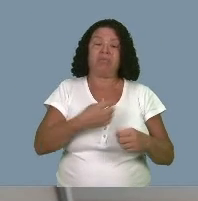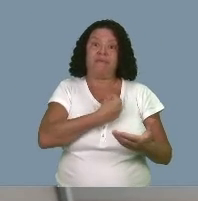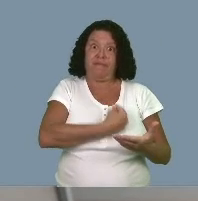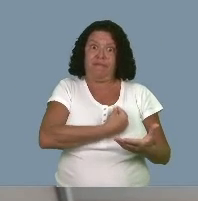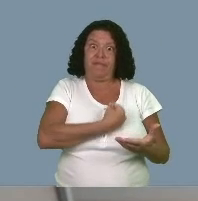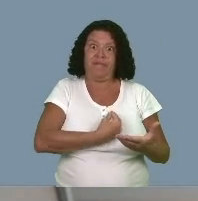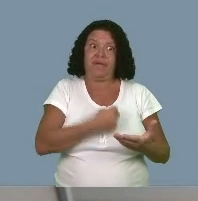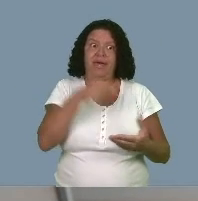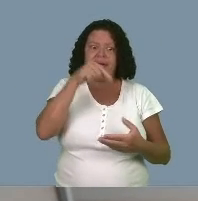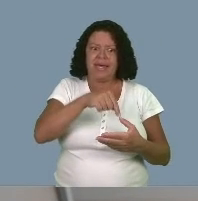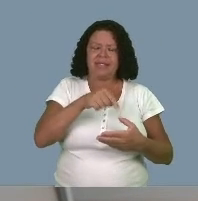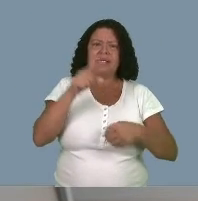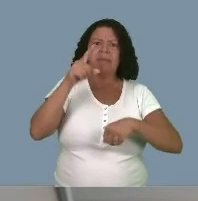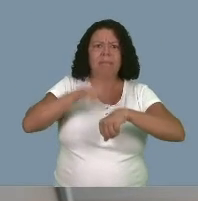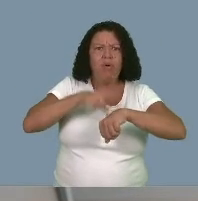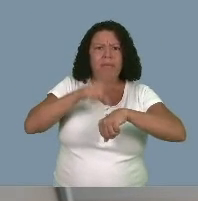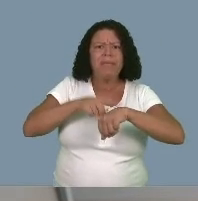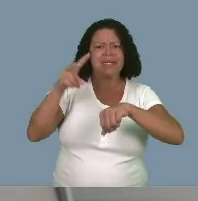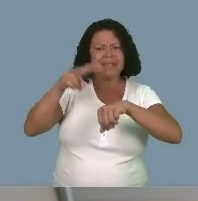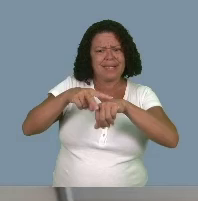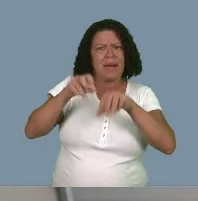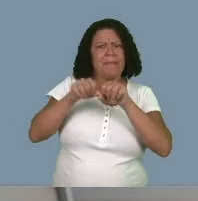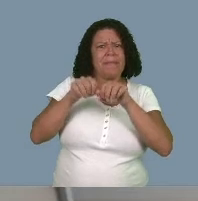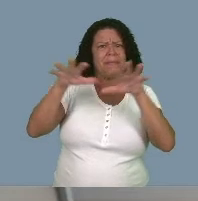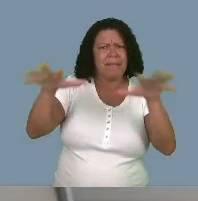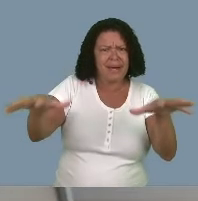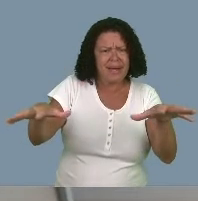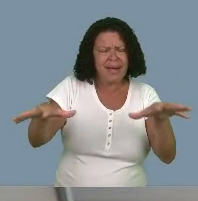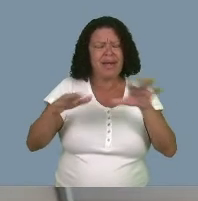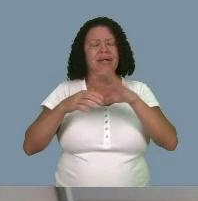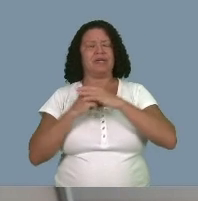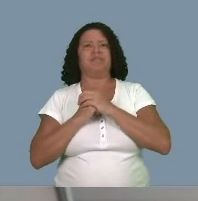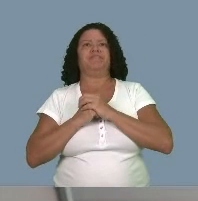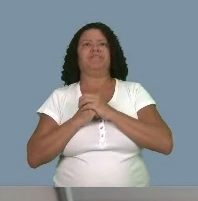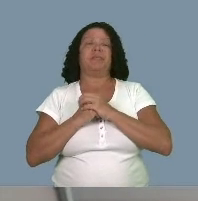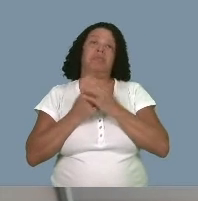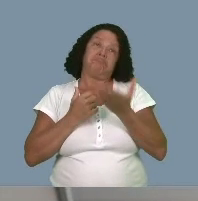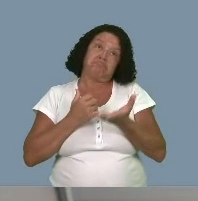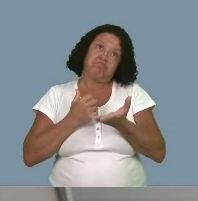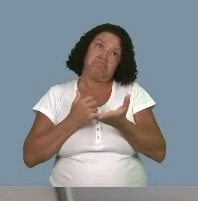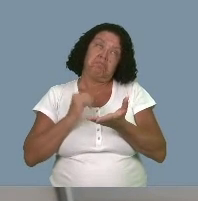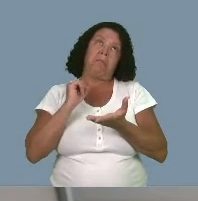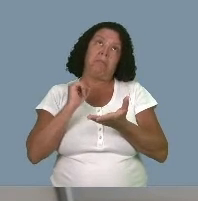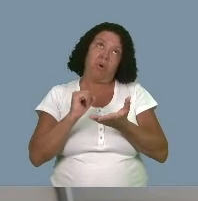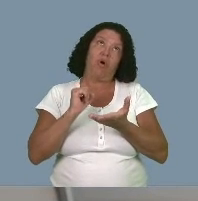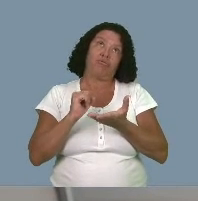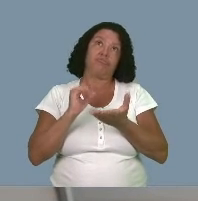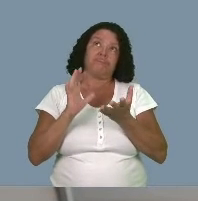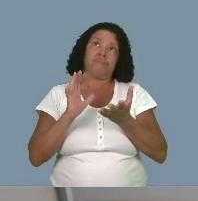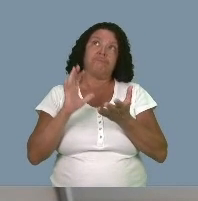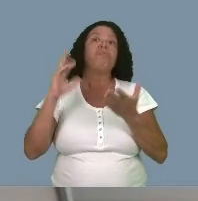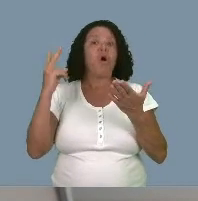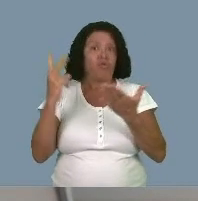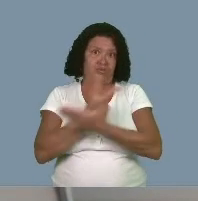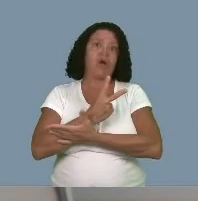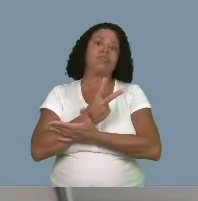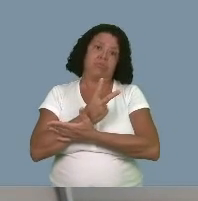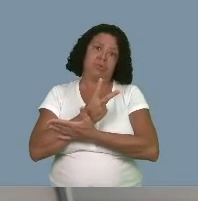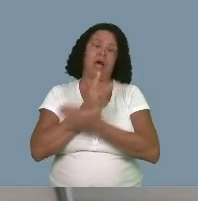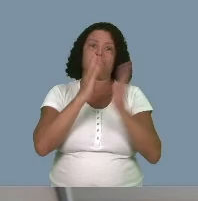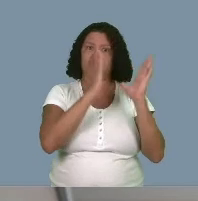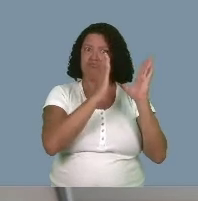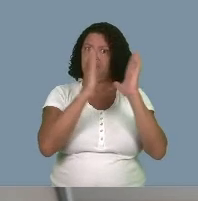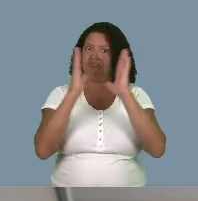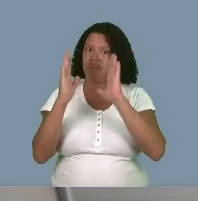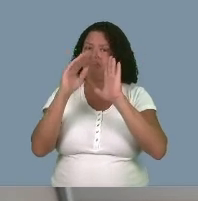vivenciar esse momento, né, e todas as repercussões inerentes a ele, isso certamente estava previsto, fazia parte